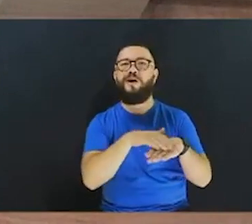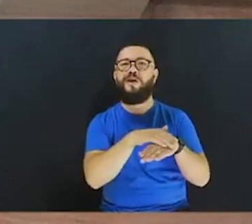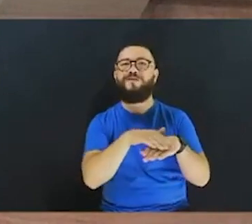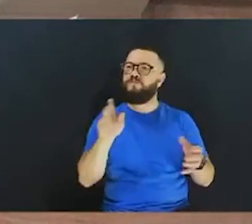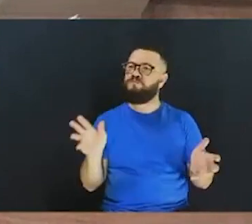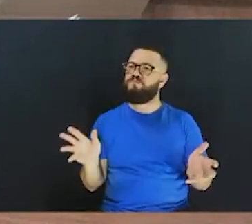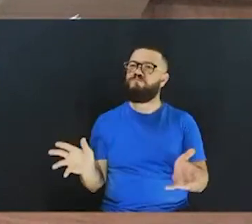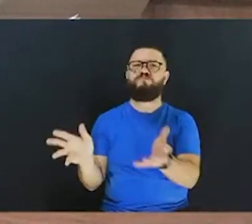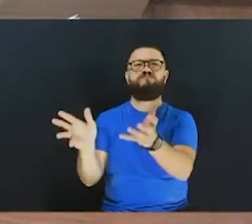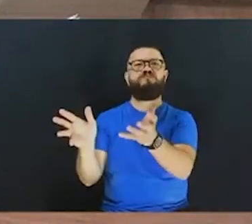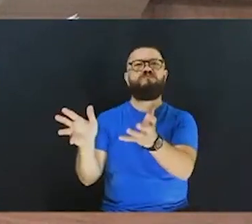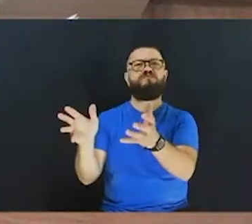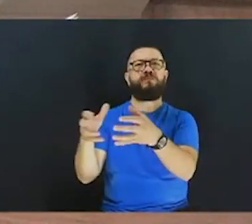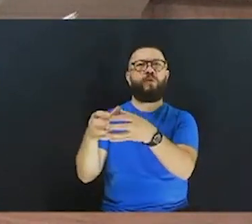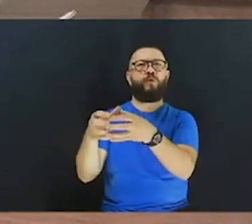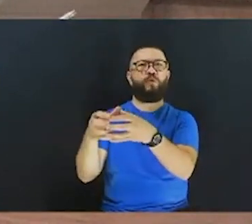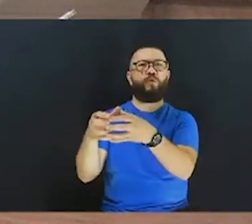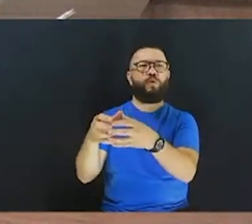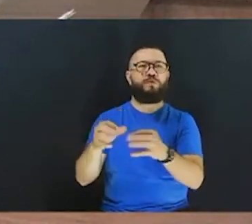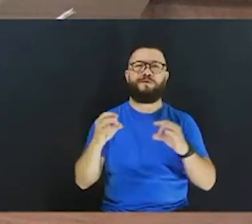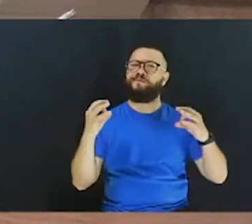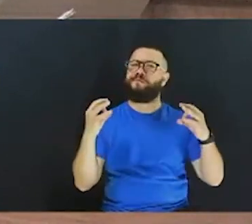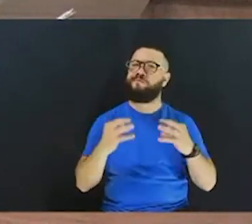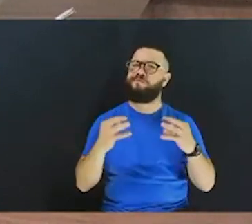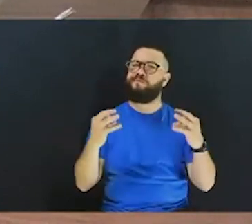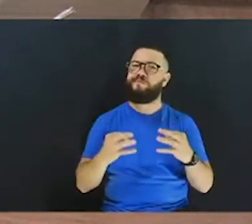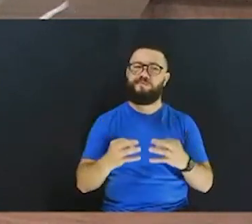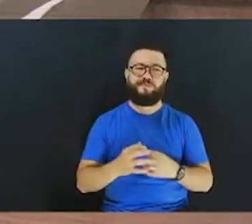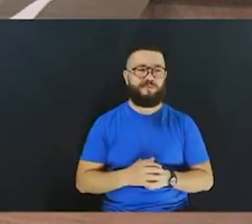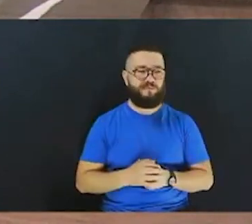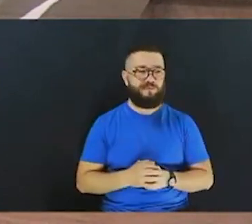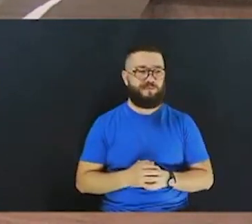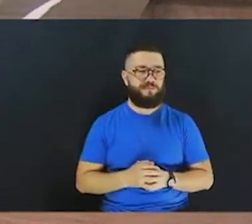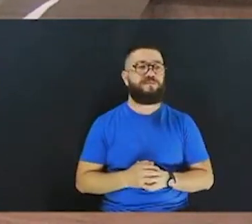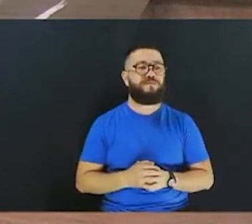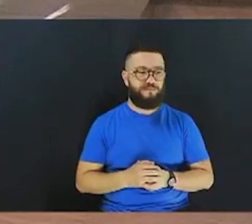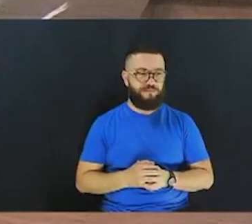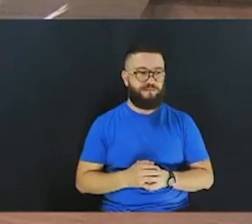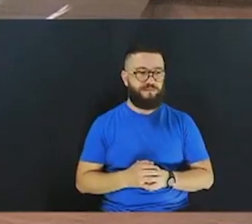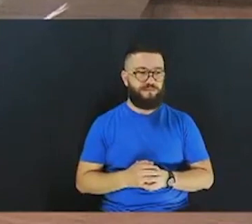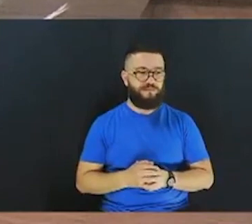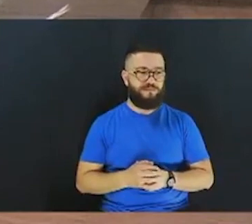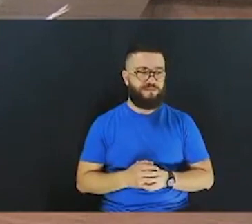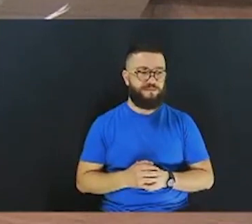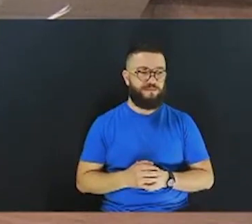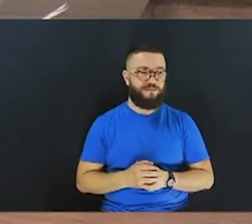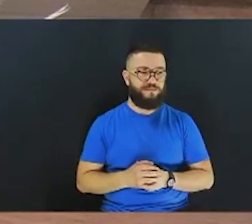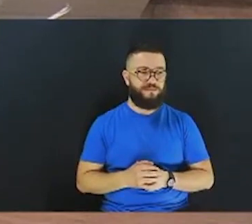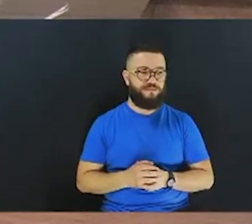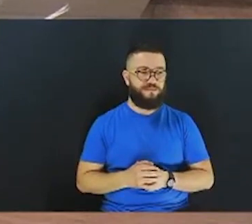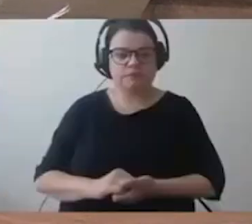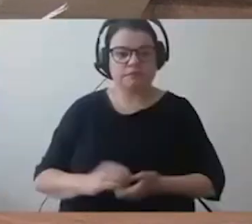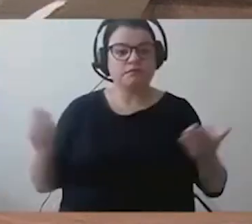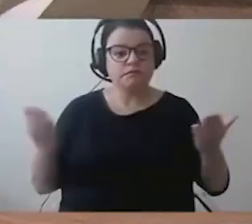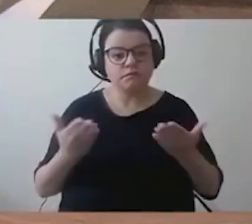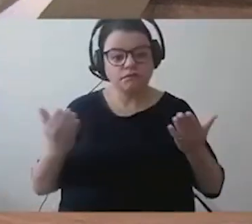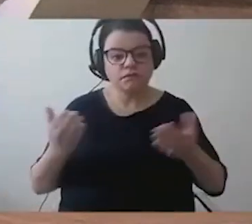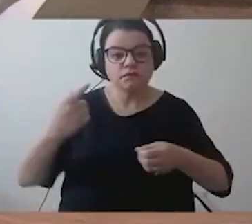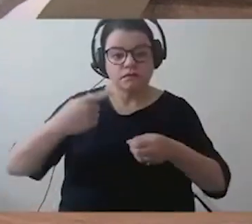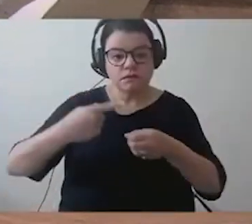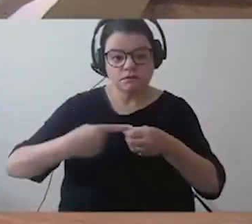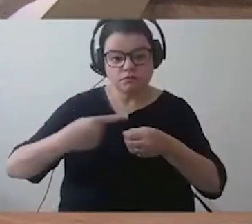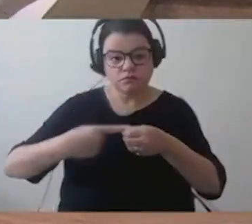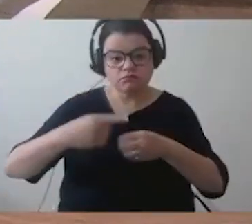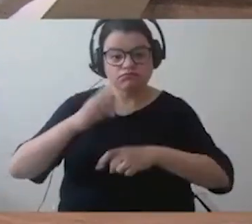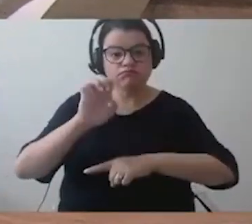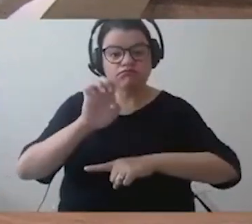né? Mas grandes advogados e que estão aí fazendo diferença na nossa cidade, não só na nossa cidade, no nosso estado e no nosso Brasil.